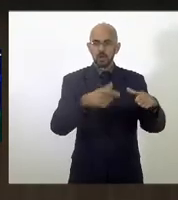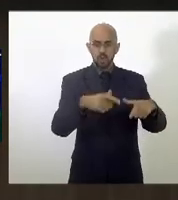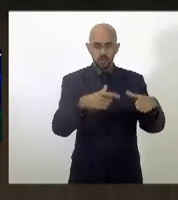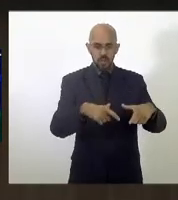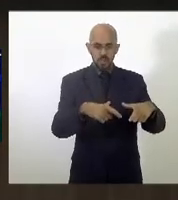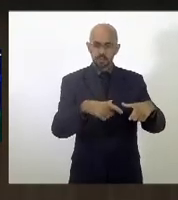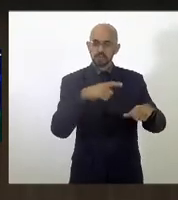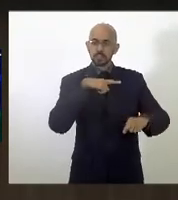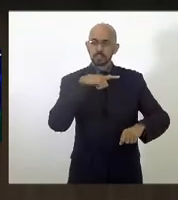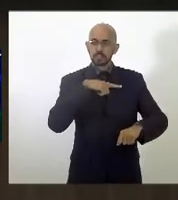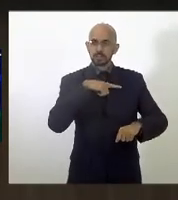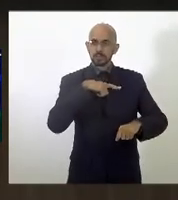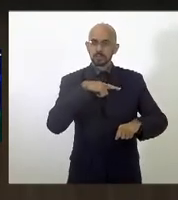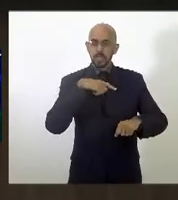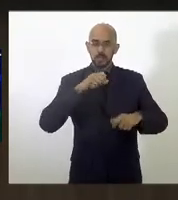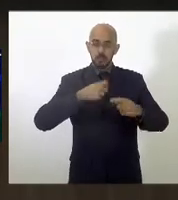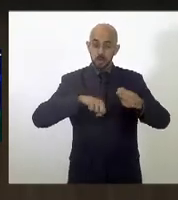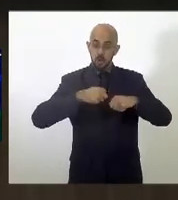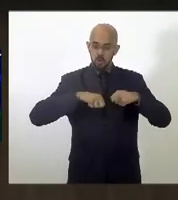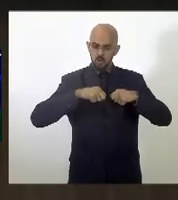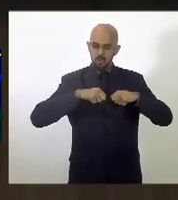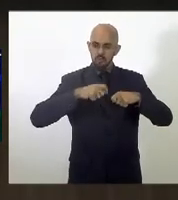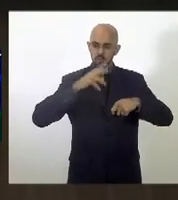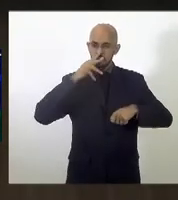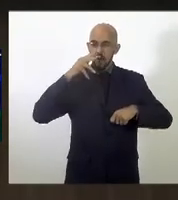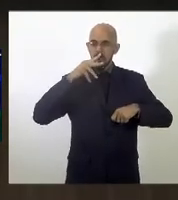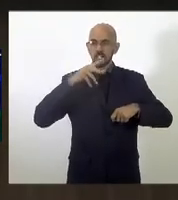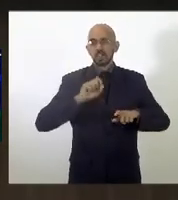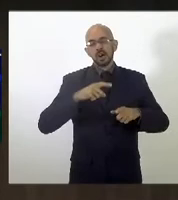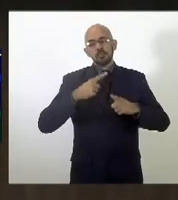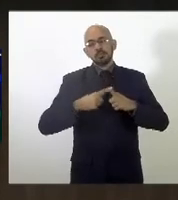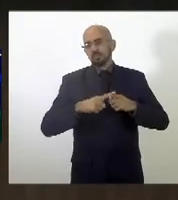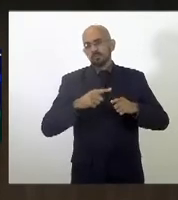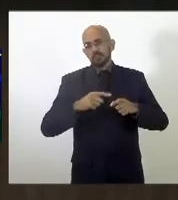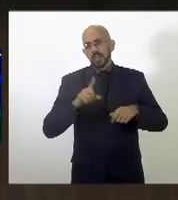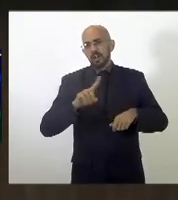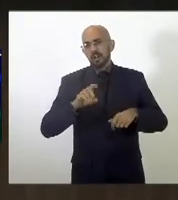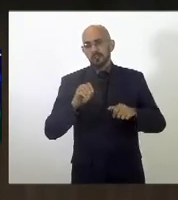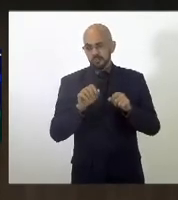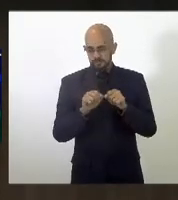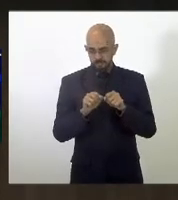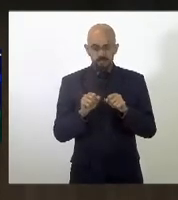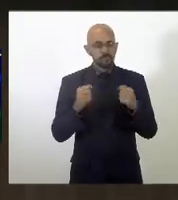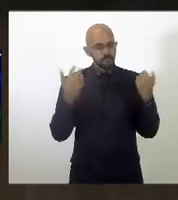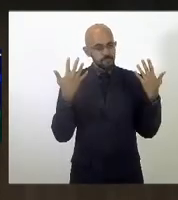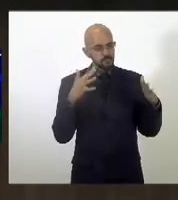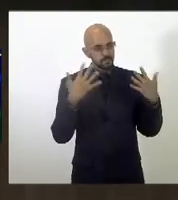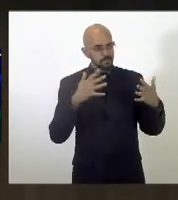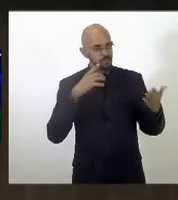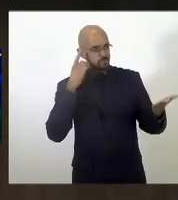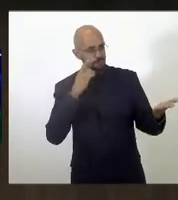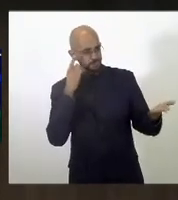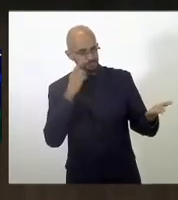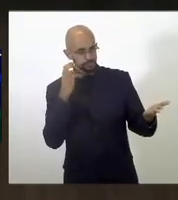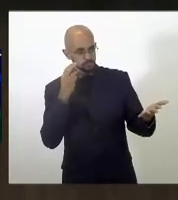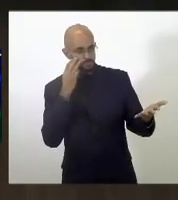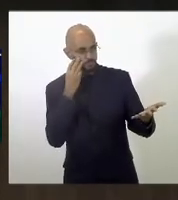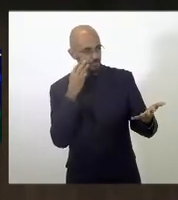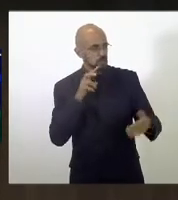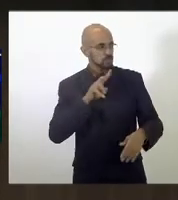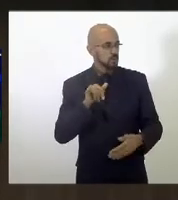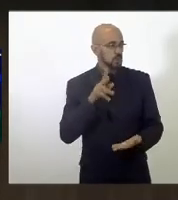esse, que tem uma grande economia, por que não fazer? Então, mais uma vez, parabéns, deputado Valdec, e a gente continuará